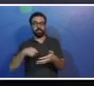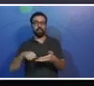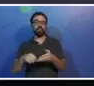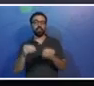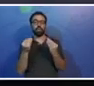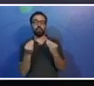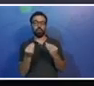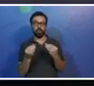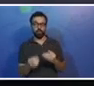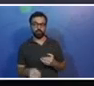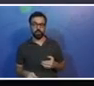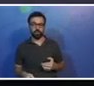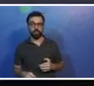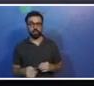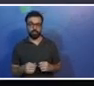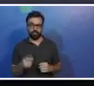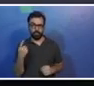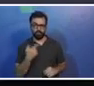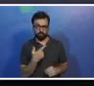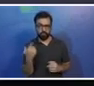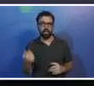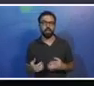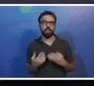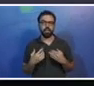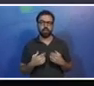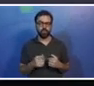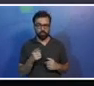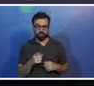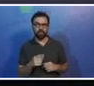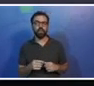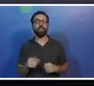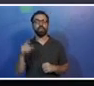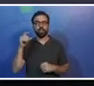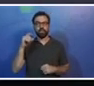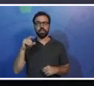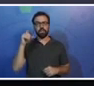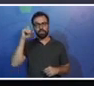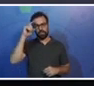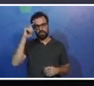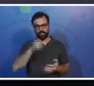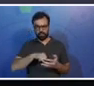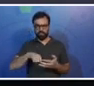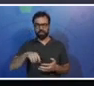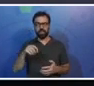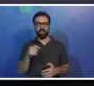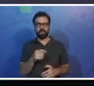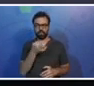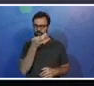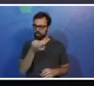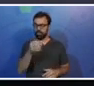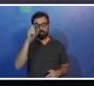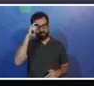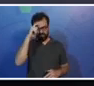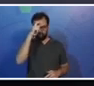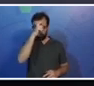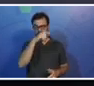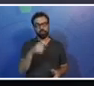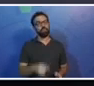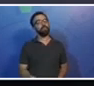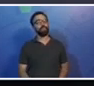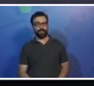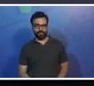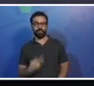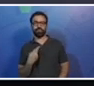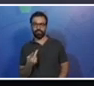Acha difícil escrever corretamente as palavras da língua portuguesa? Você não está só nessa tarefa. Muita gente tem a